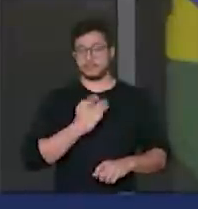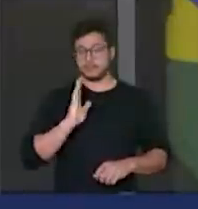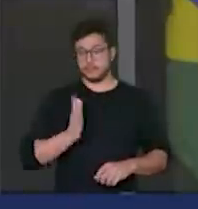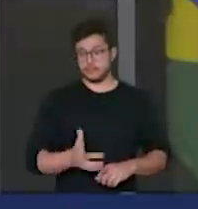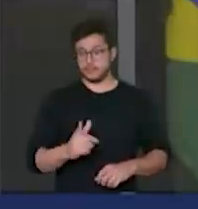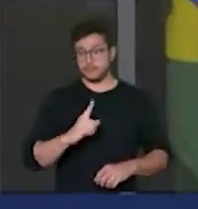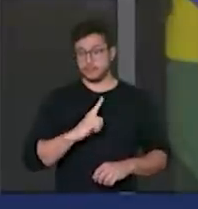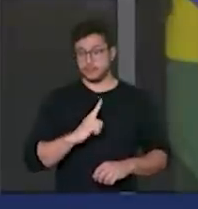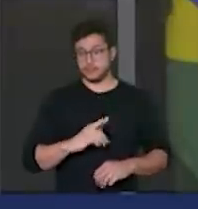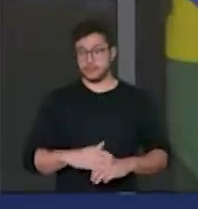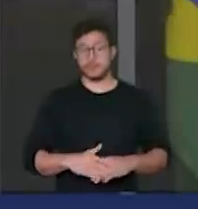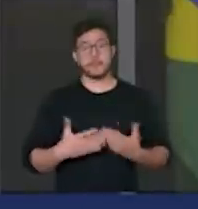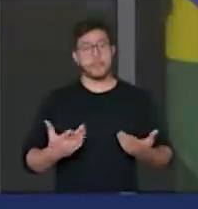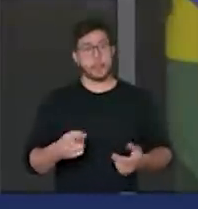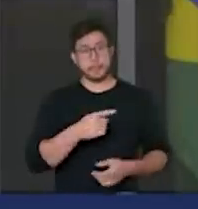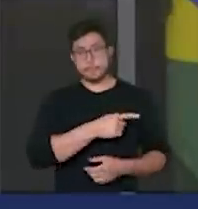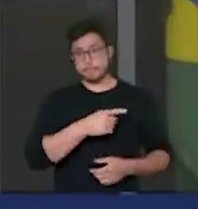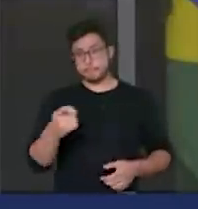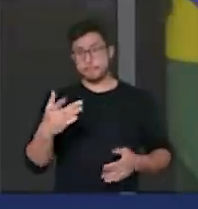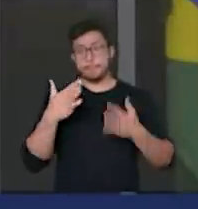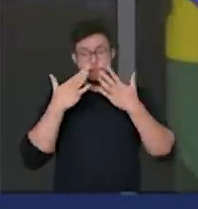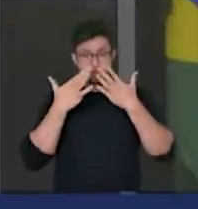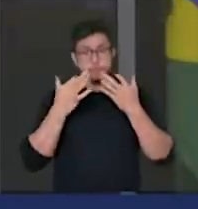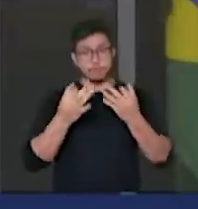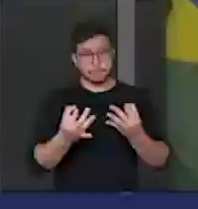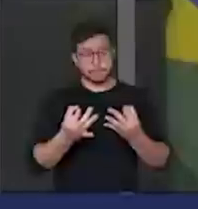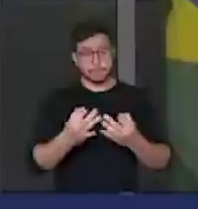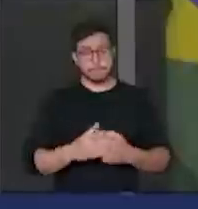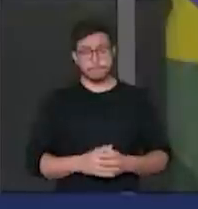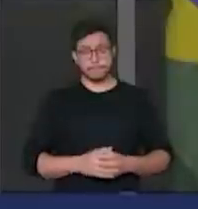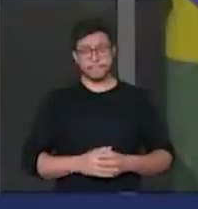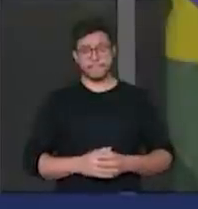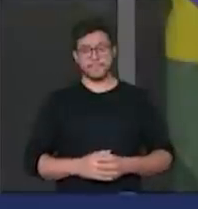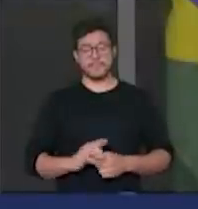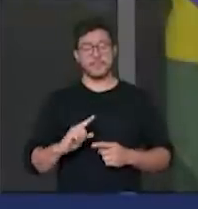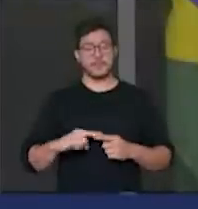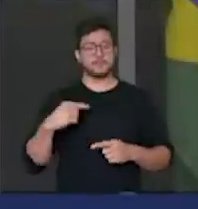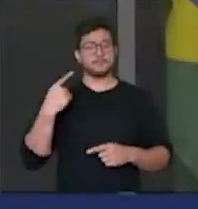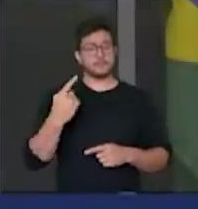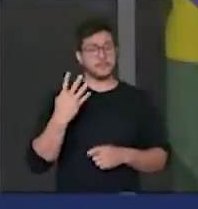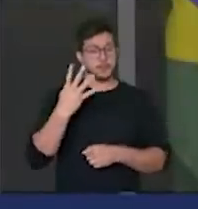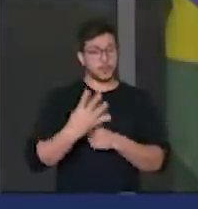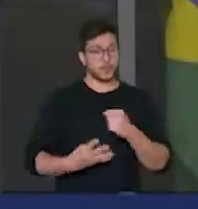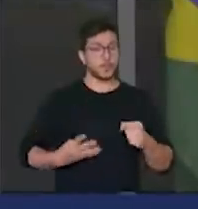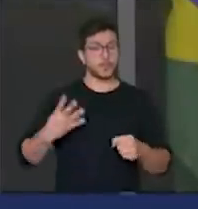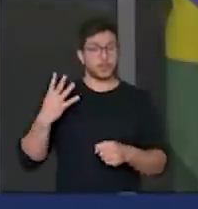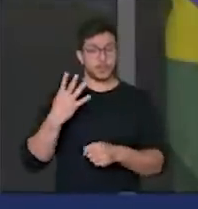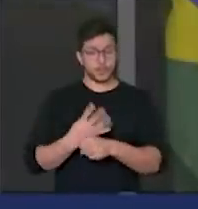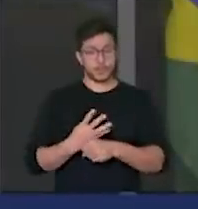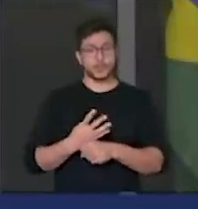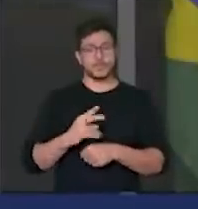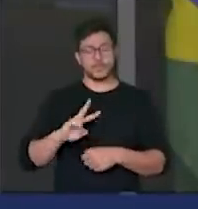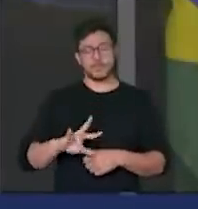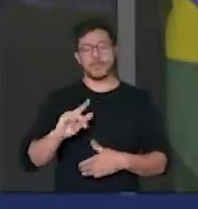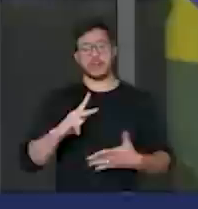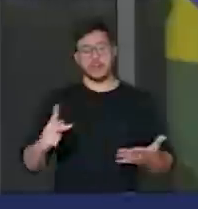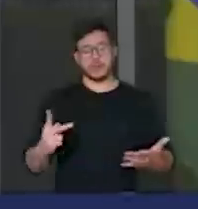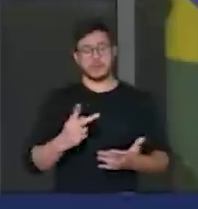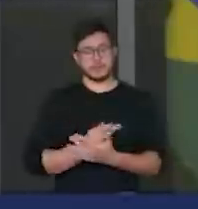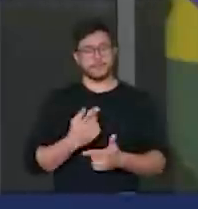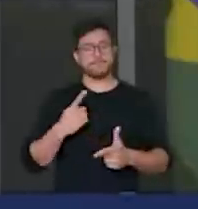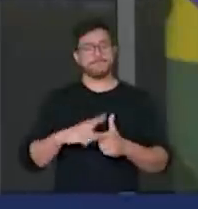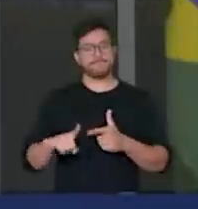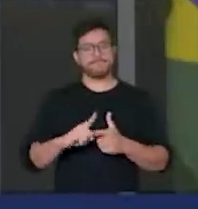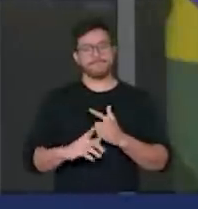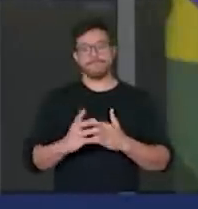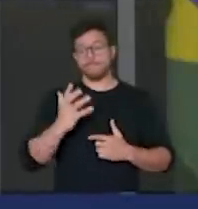hoje. Escutem o que digo nesta tribuna hoje. Nos próximos 4 anos, nós vamos ver desastres,